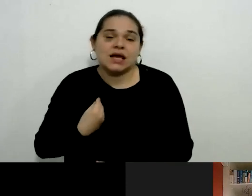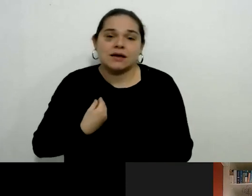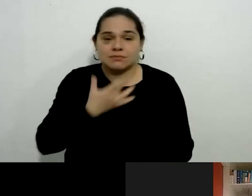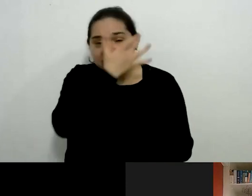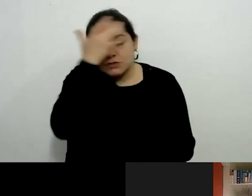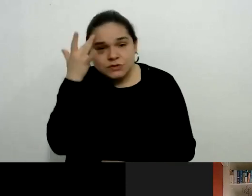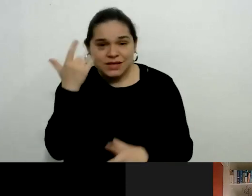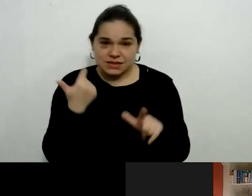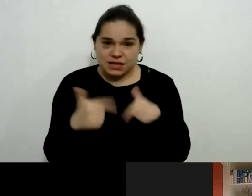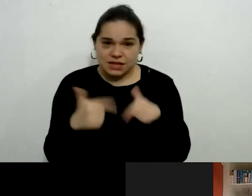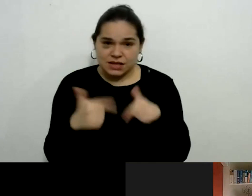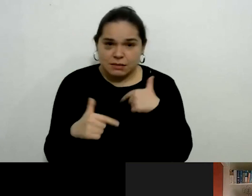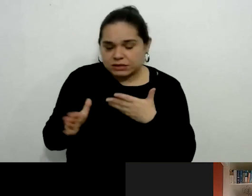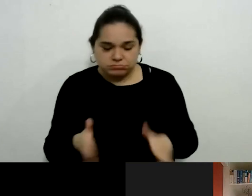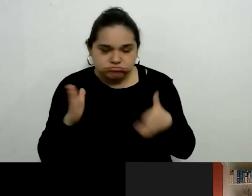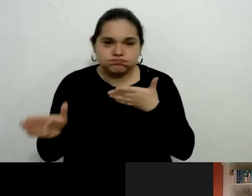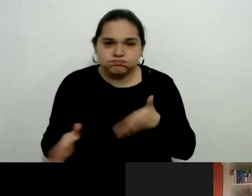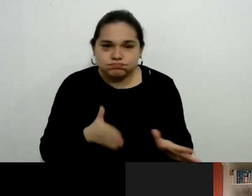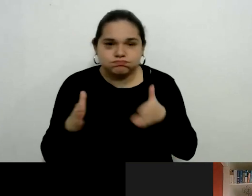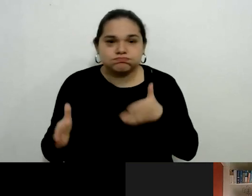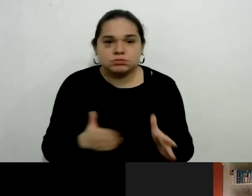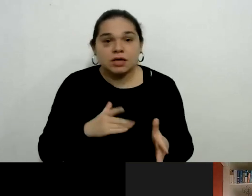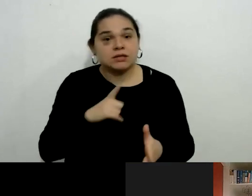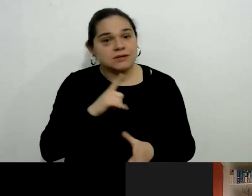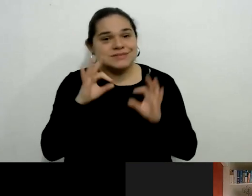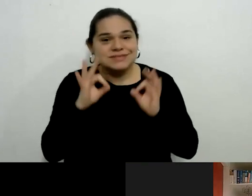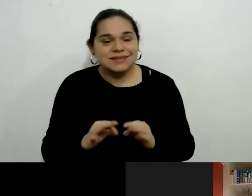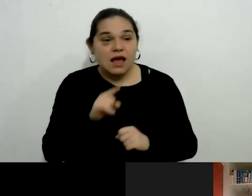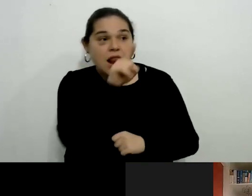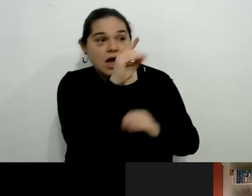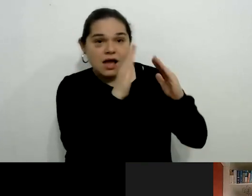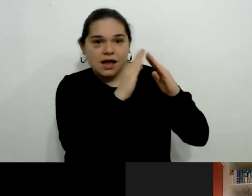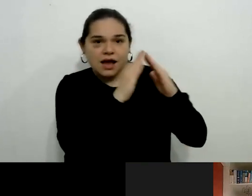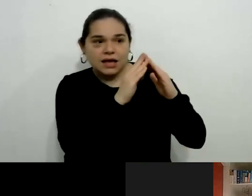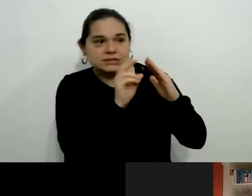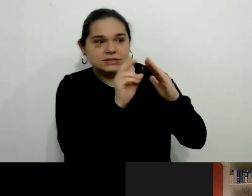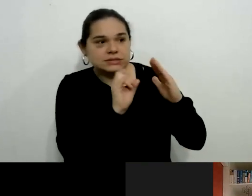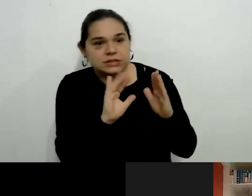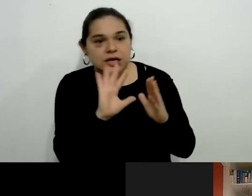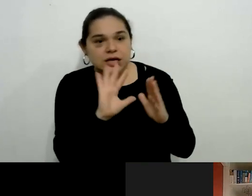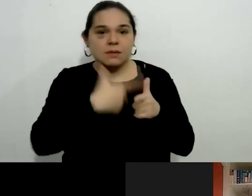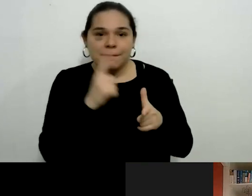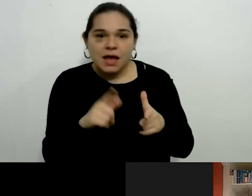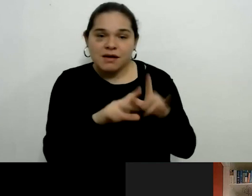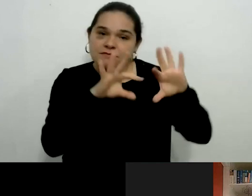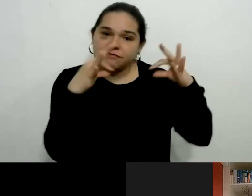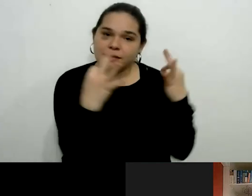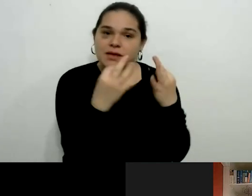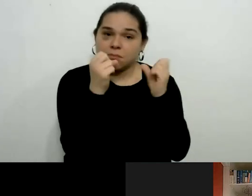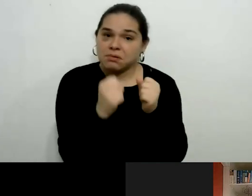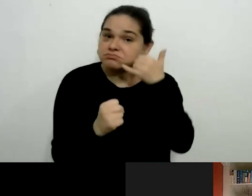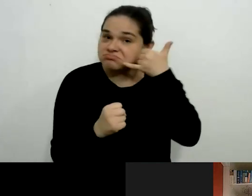no chão de fábrica, com a certeza que o familiar em casa está assistido por alguma coisa, né? Às vezes, mesmo com plano de saúde,